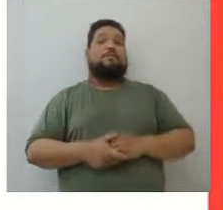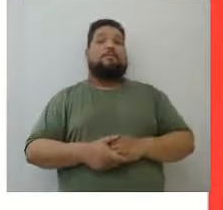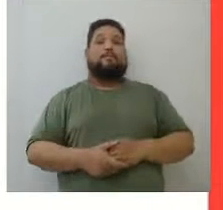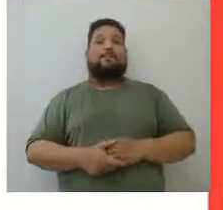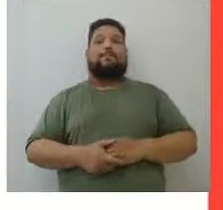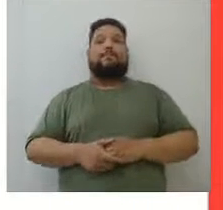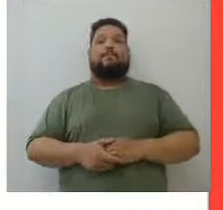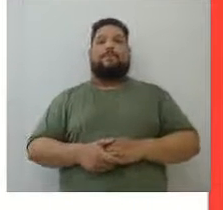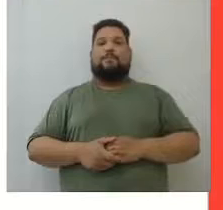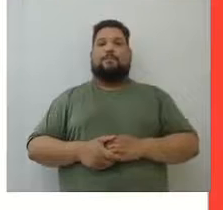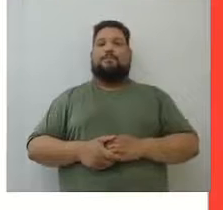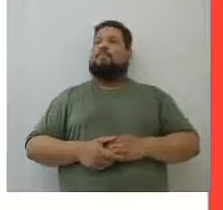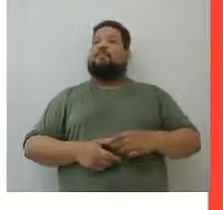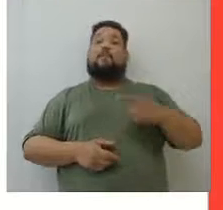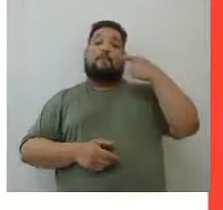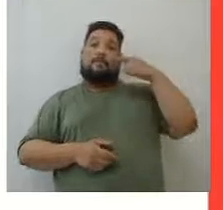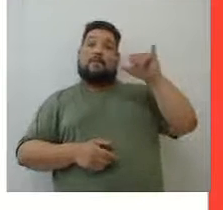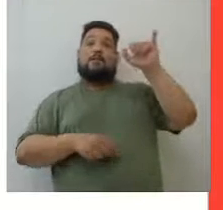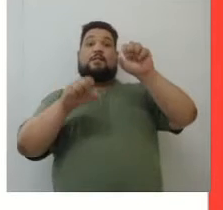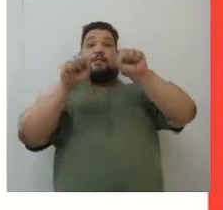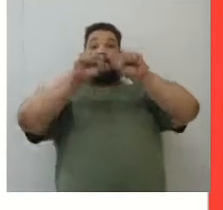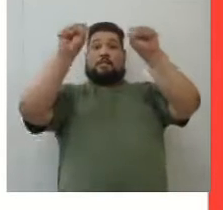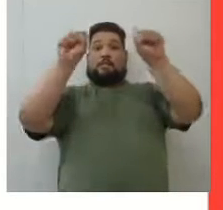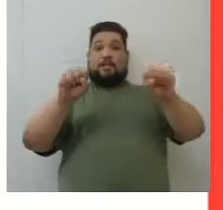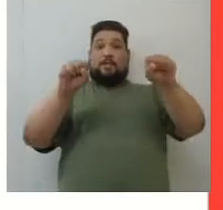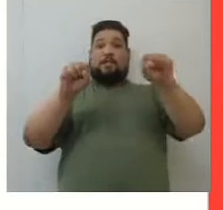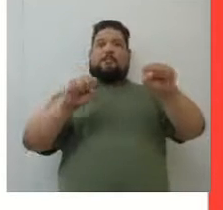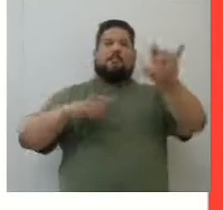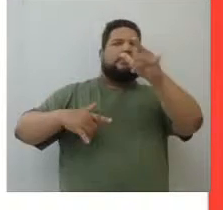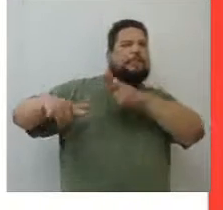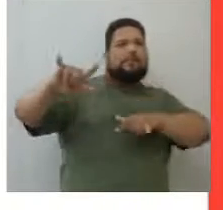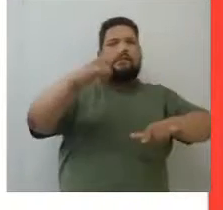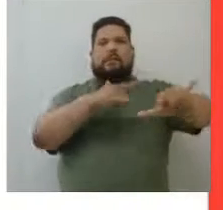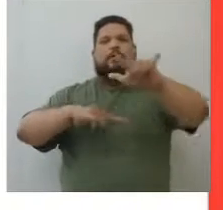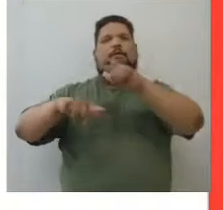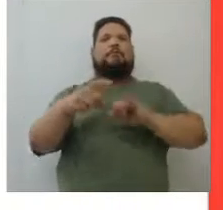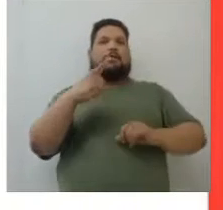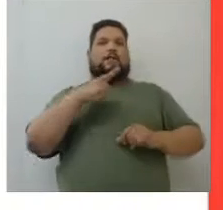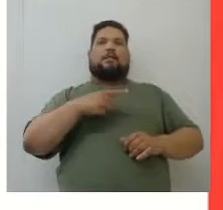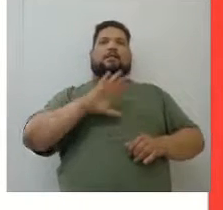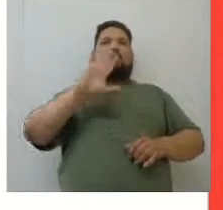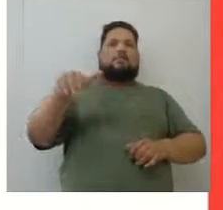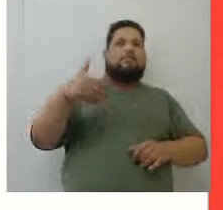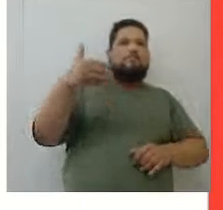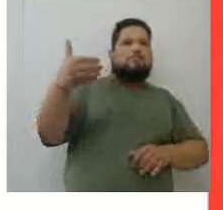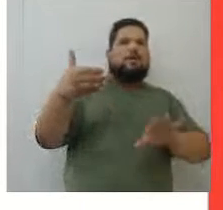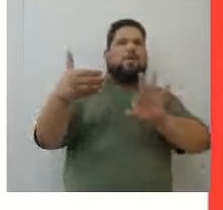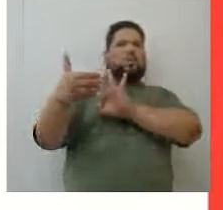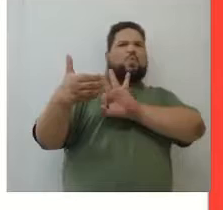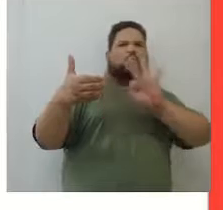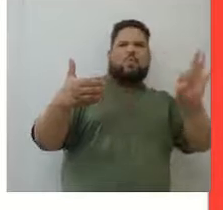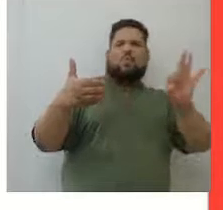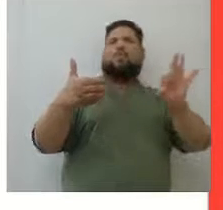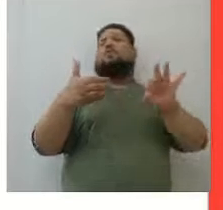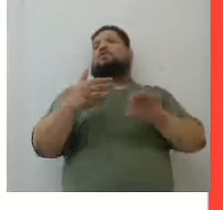Ó, e aí tem os sistemas de manipulação, né? Existe o melhor celular, existe aí a